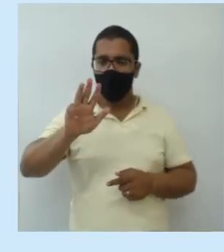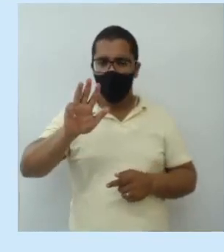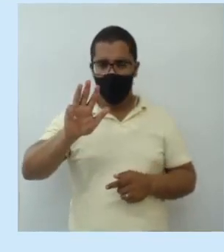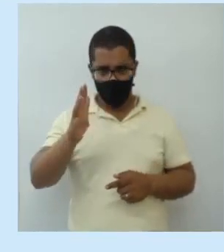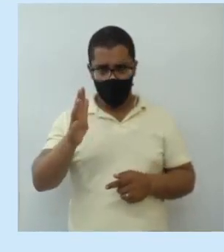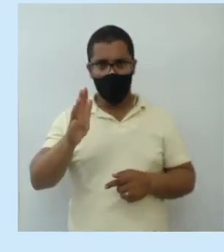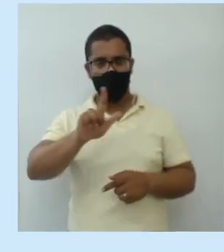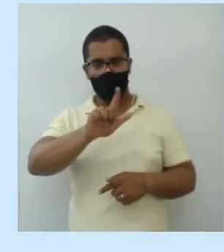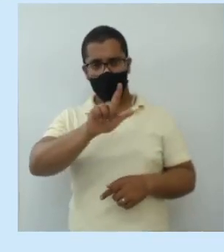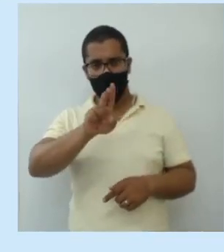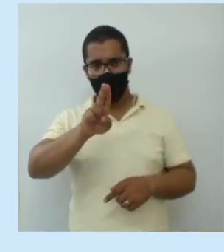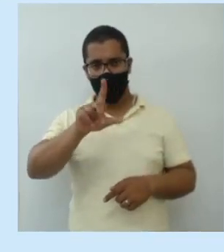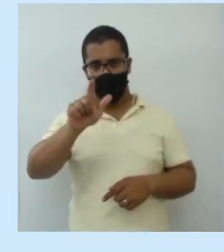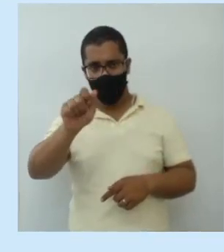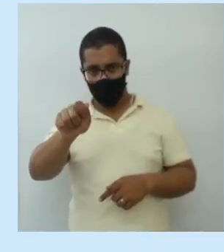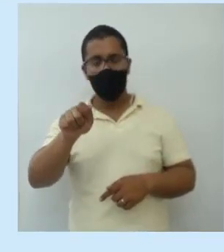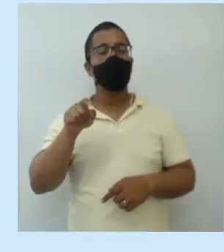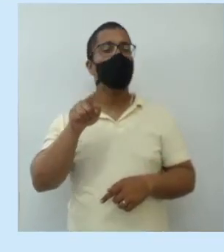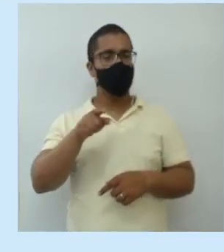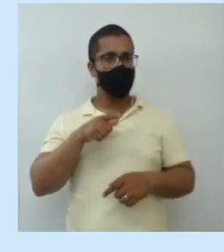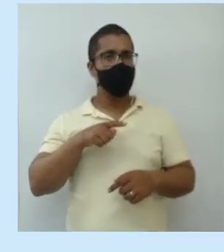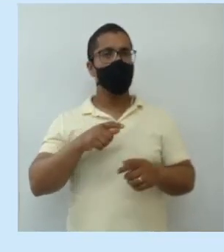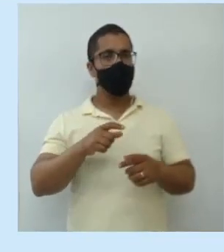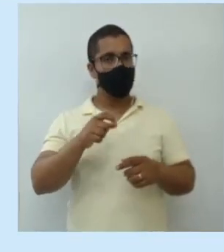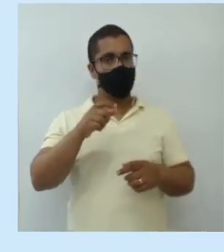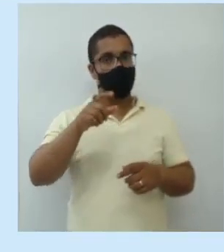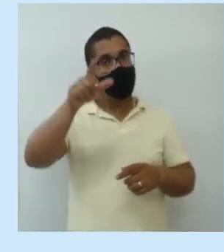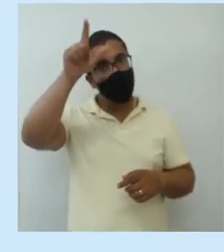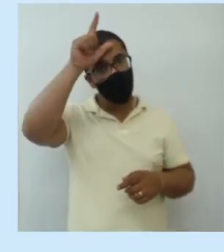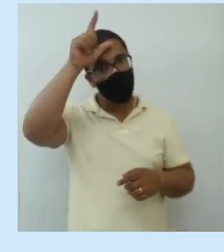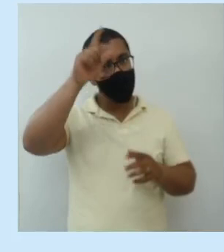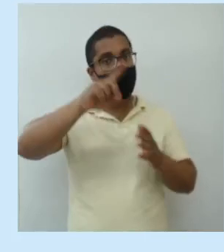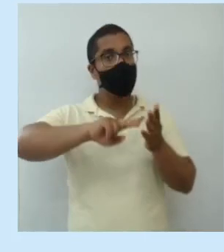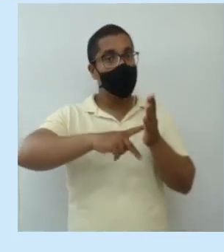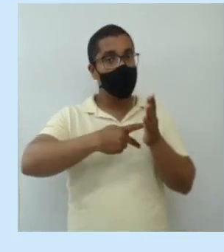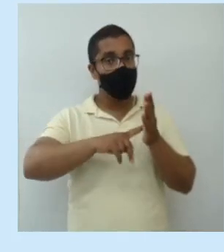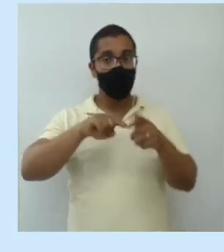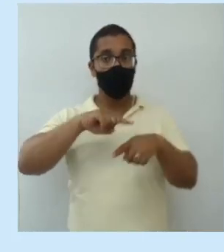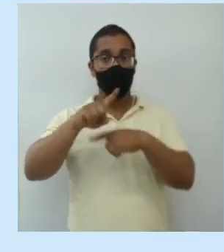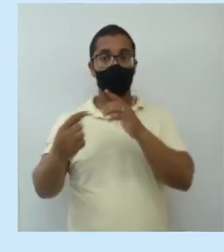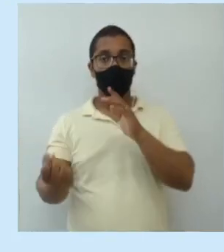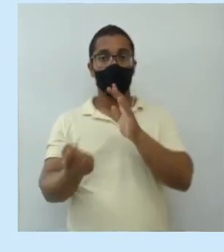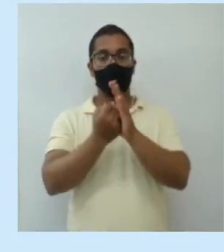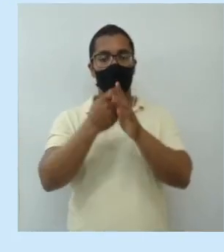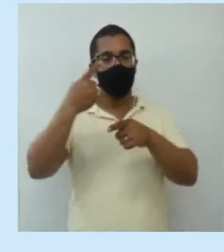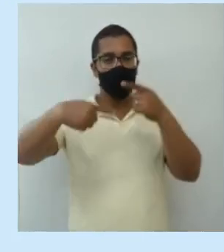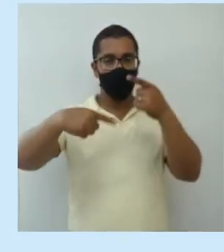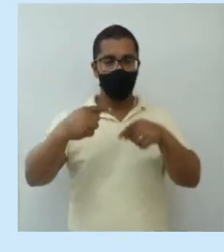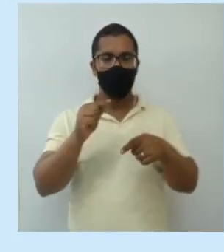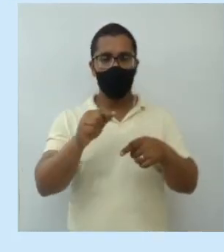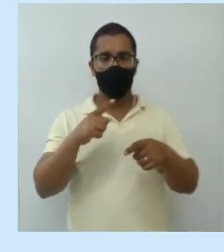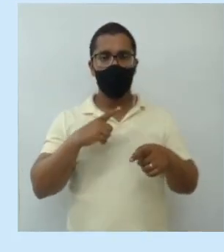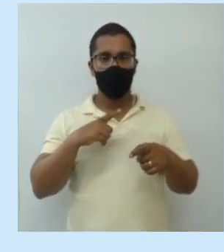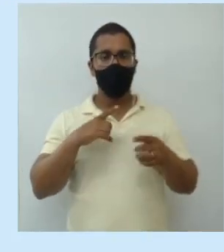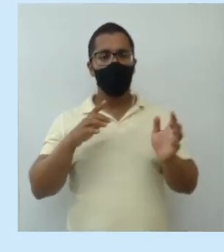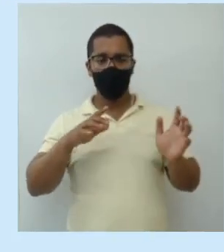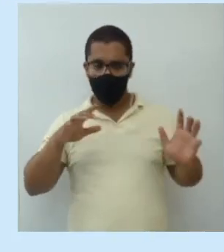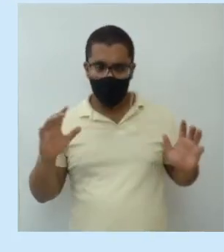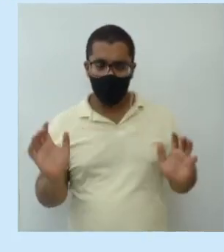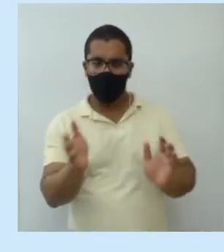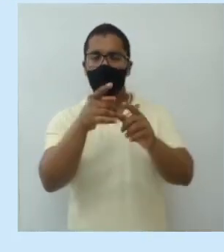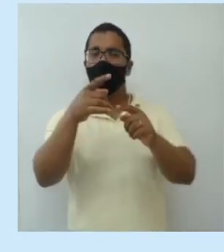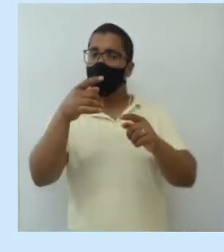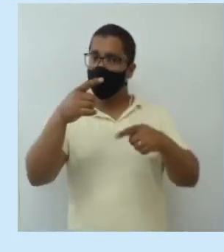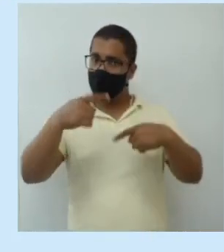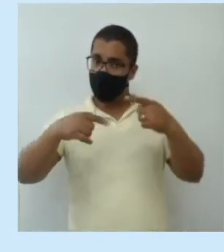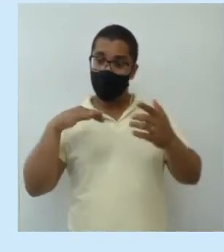grande líder sindical e que depois vai marcar a trajetória política do nosso país, né, sendo um grande influenciador